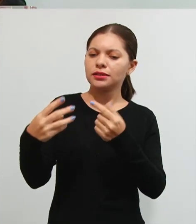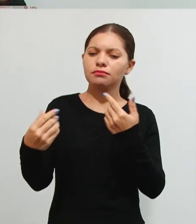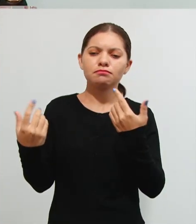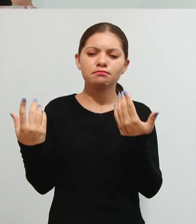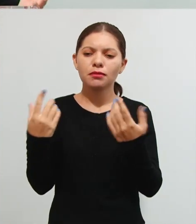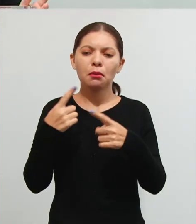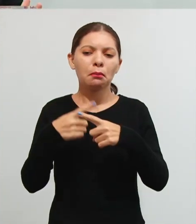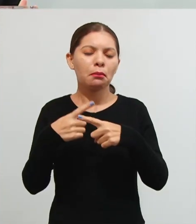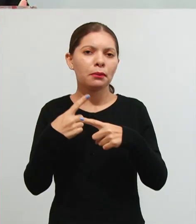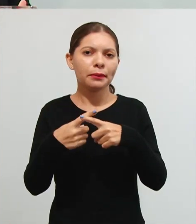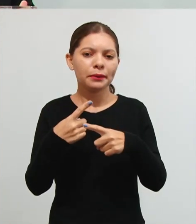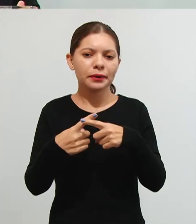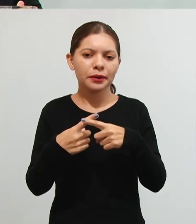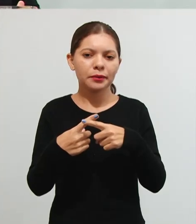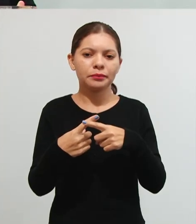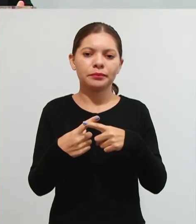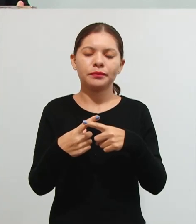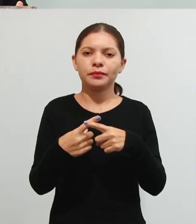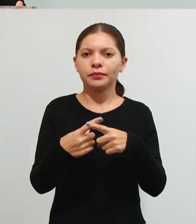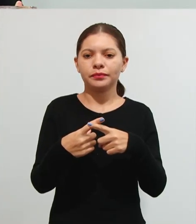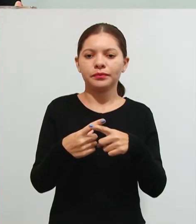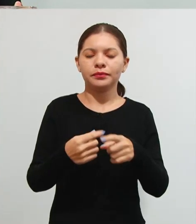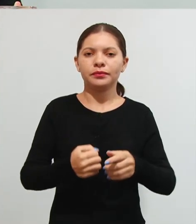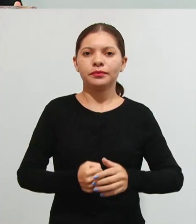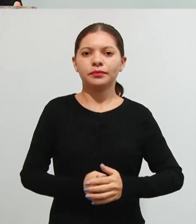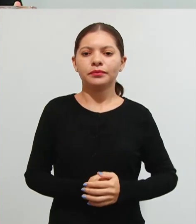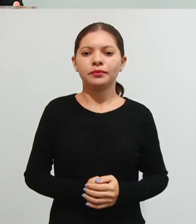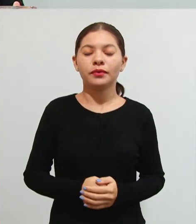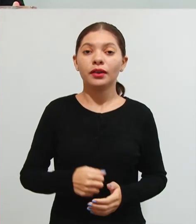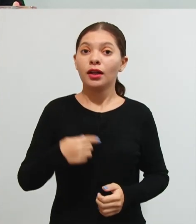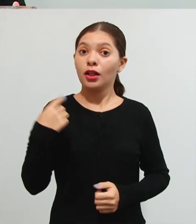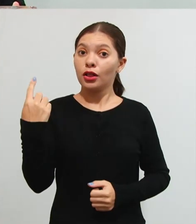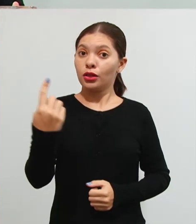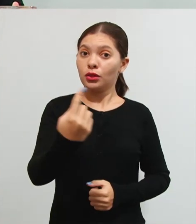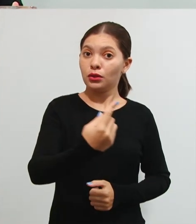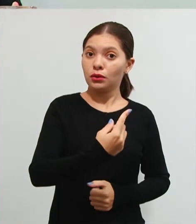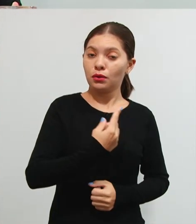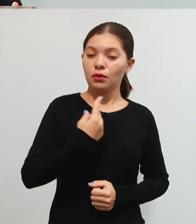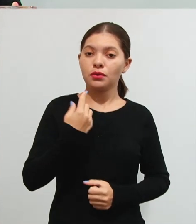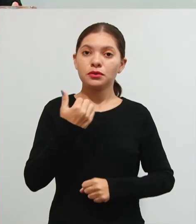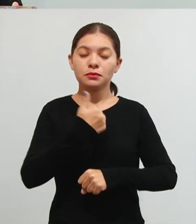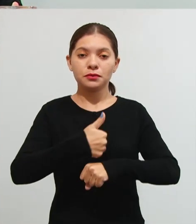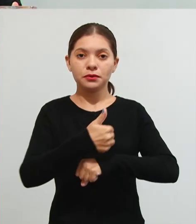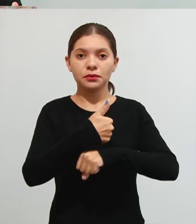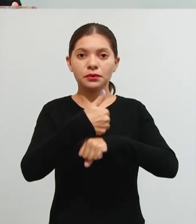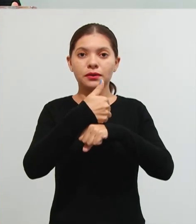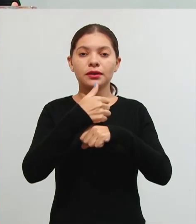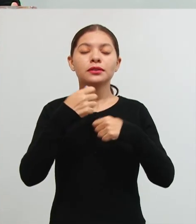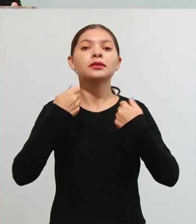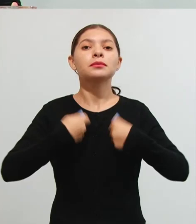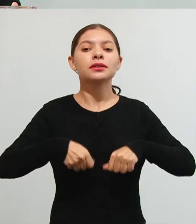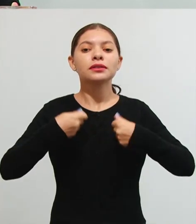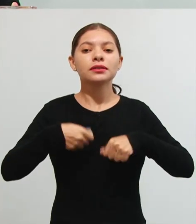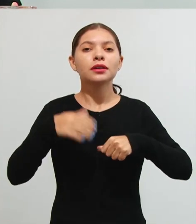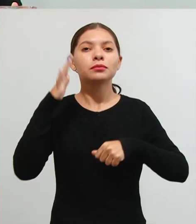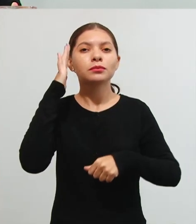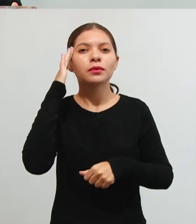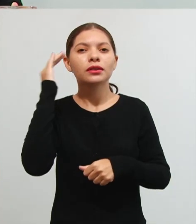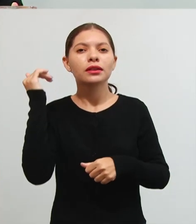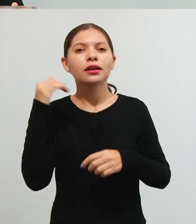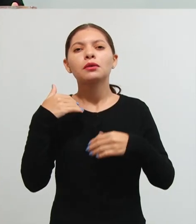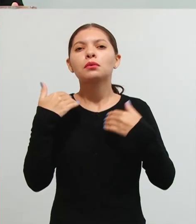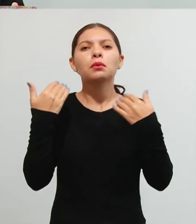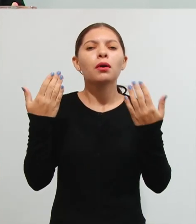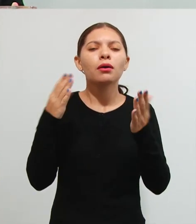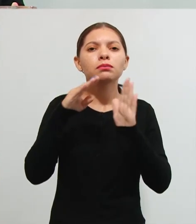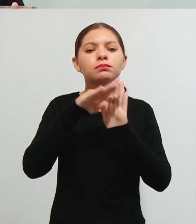vamos rotular a criança, né, mas nós precisamos saber qual que é o nível daquela criança, para que a gente